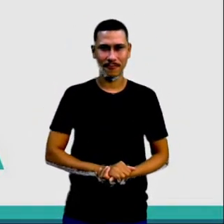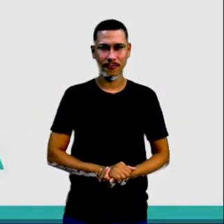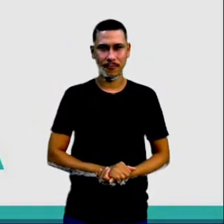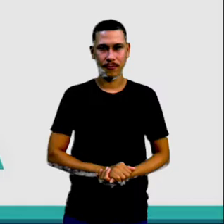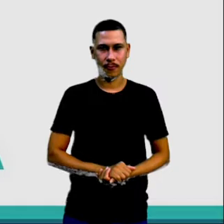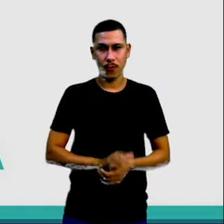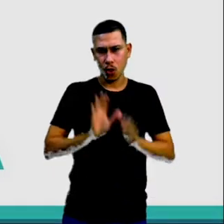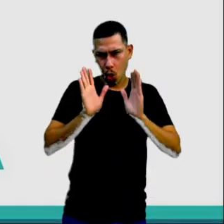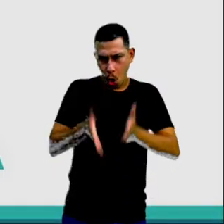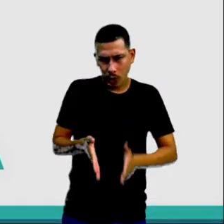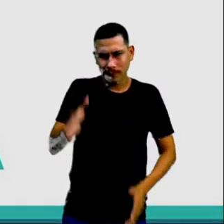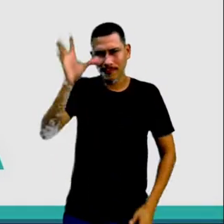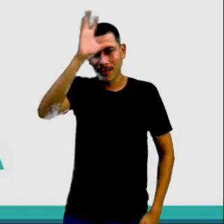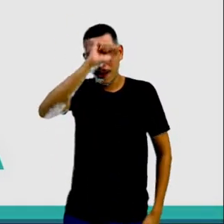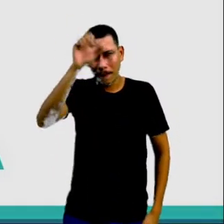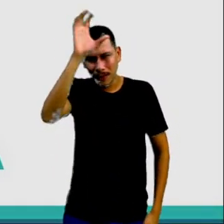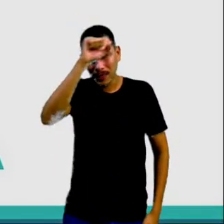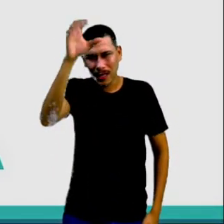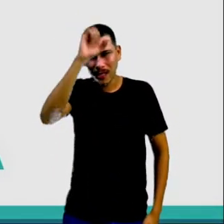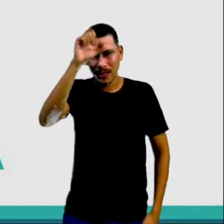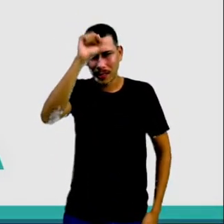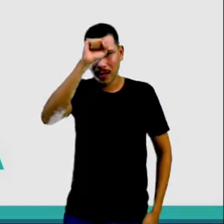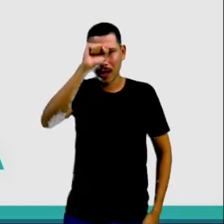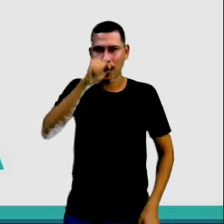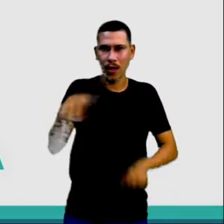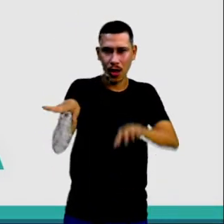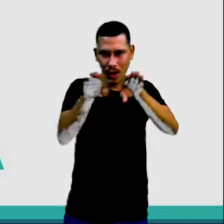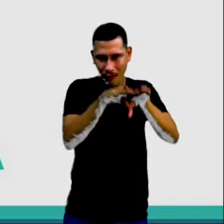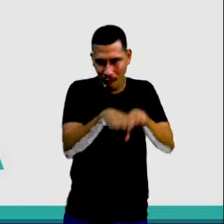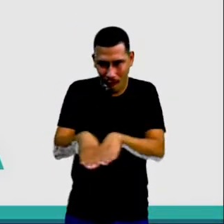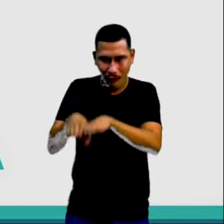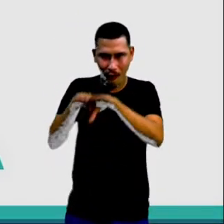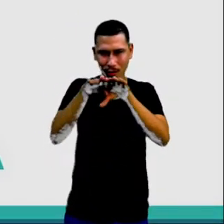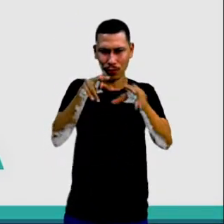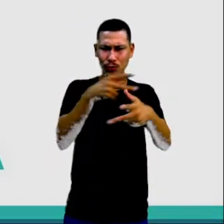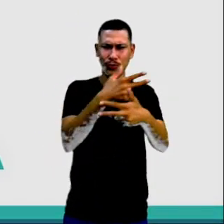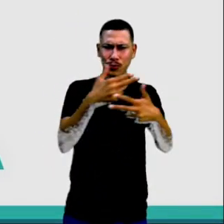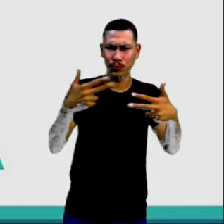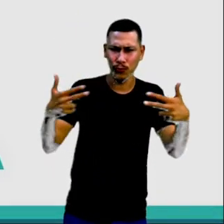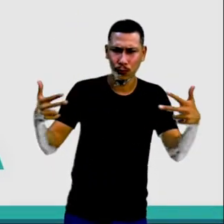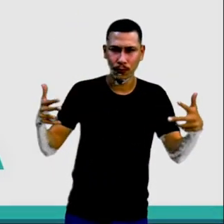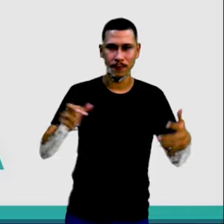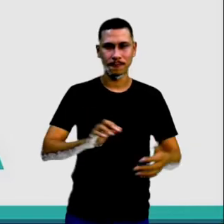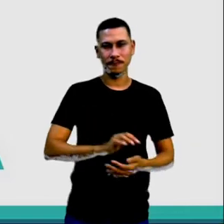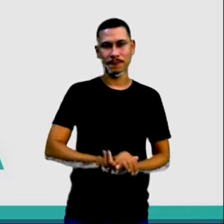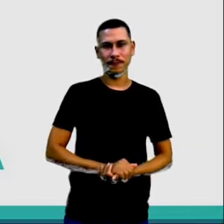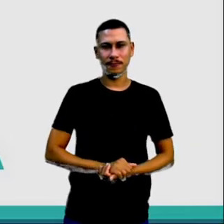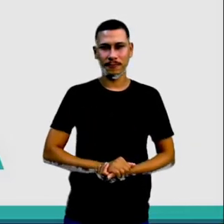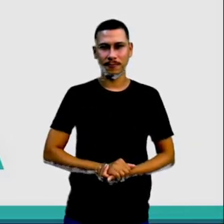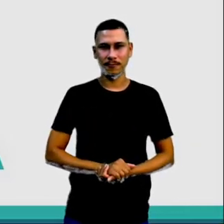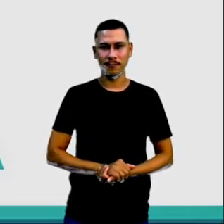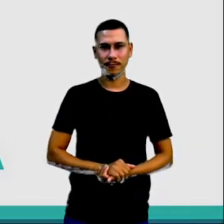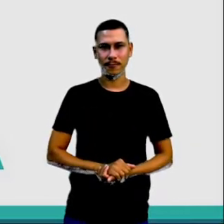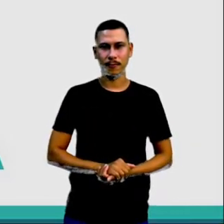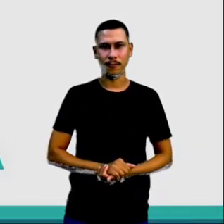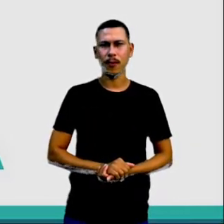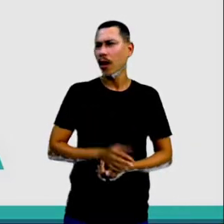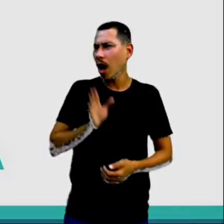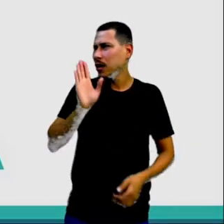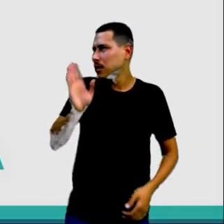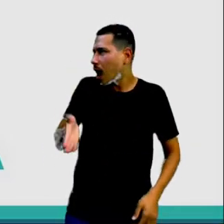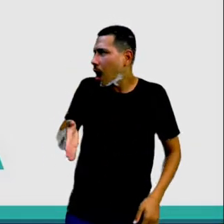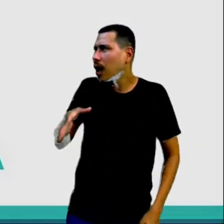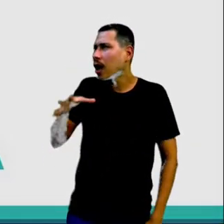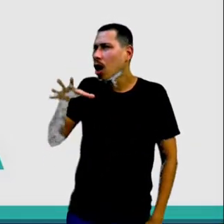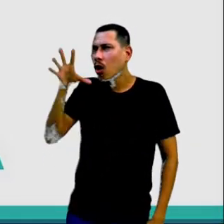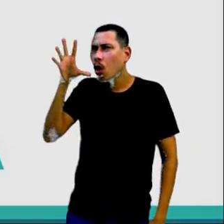vamos falar sobre as propriedades da igualdade. Pois é, a gente de alguma forma já ouviu falar